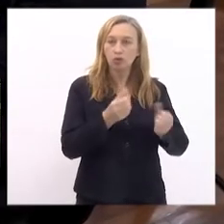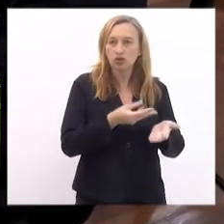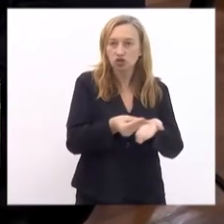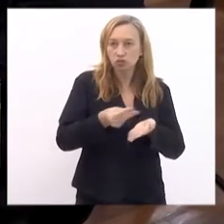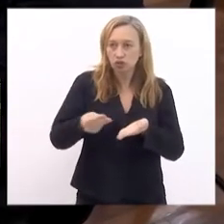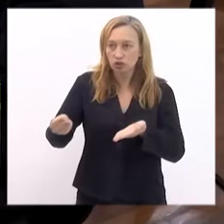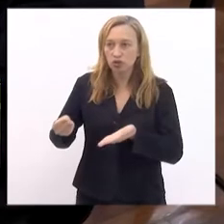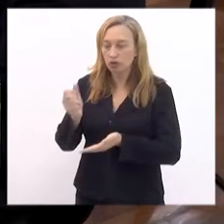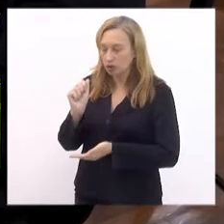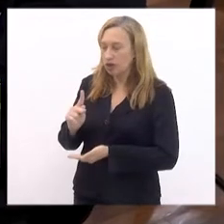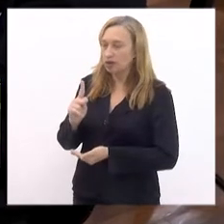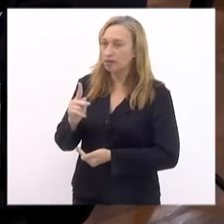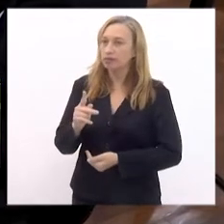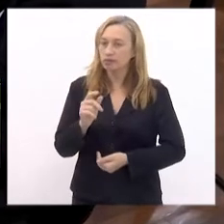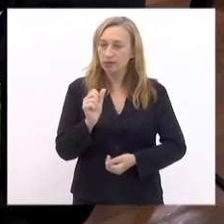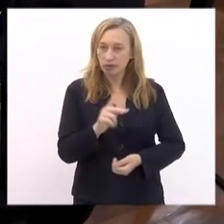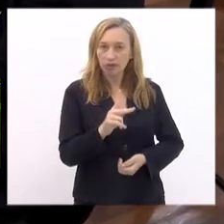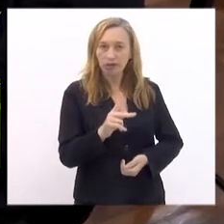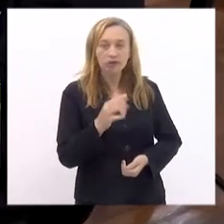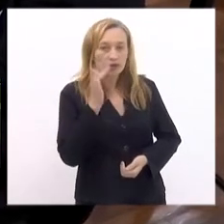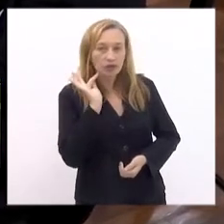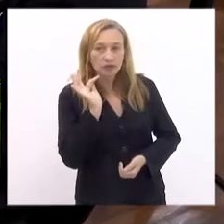frente parlamentar. Tá, okay. Tá bem? Tá bem, Flávio?